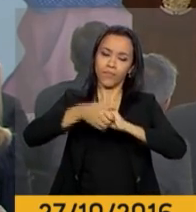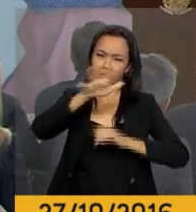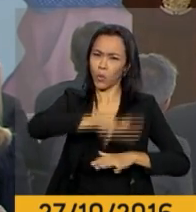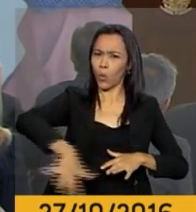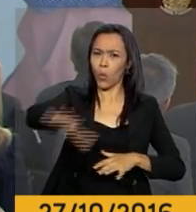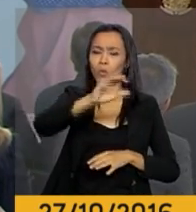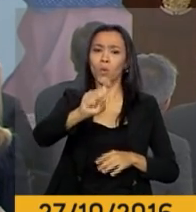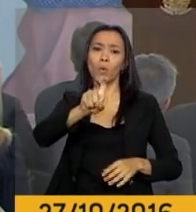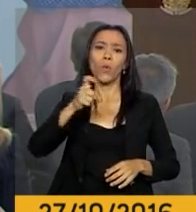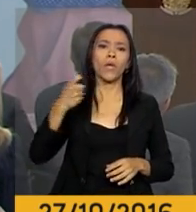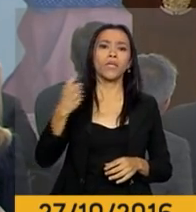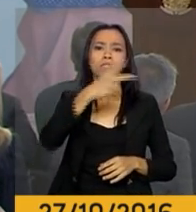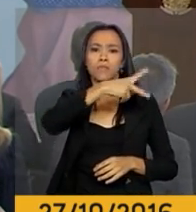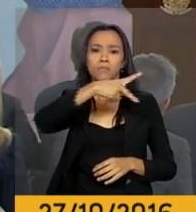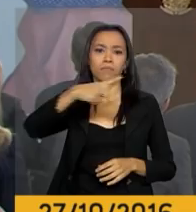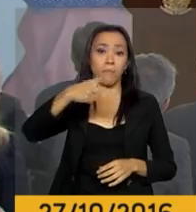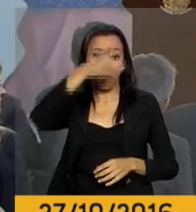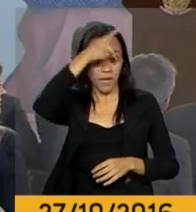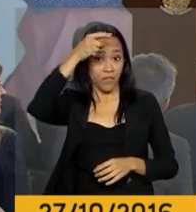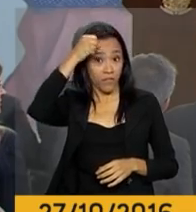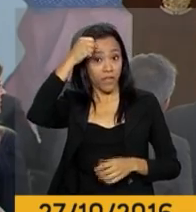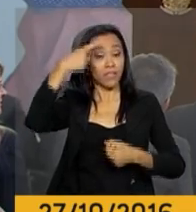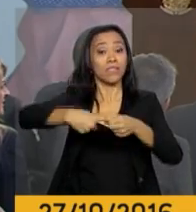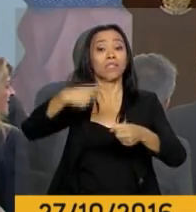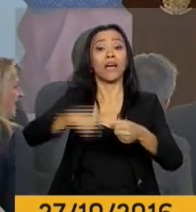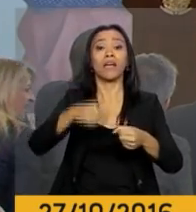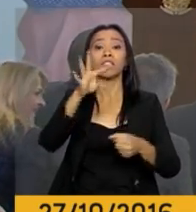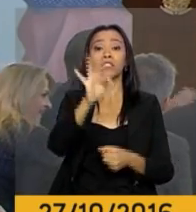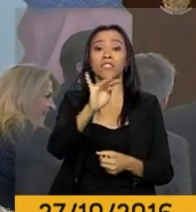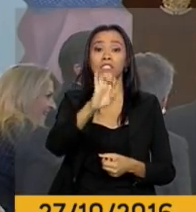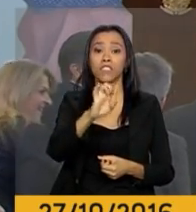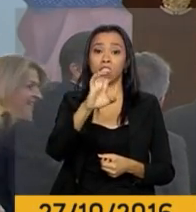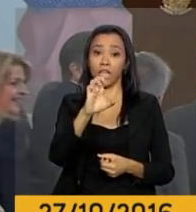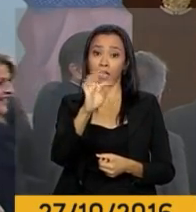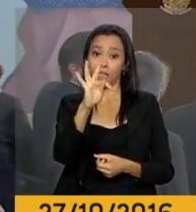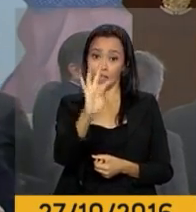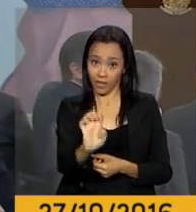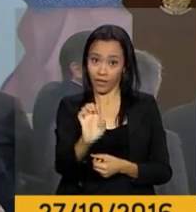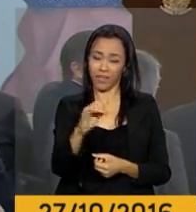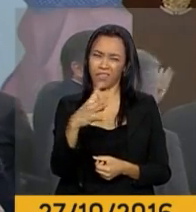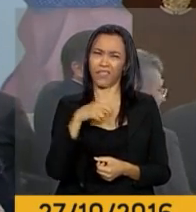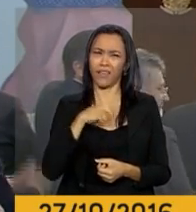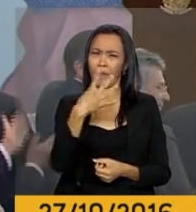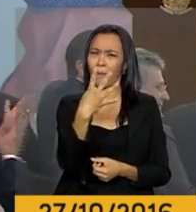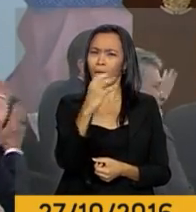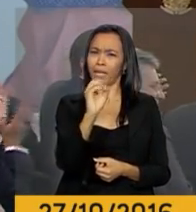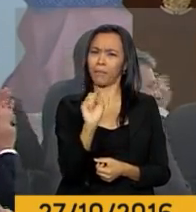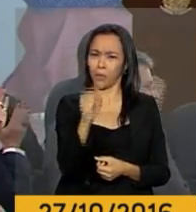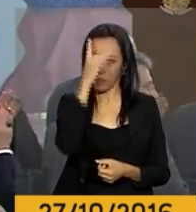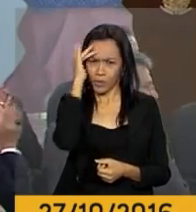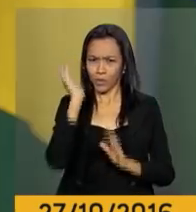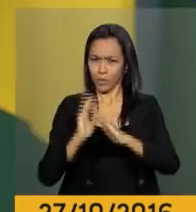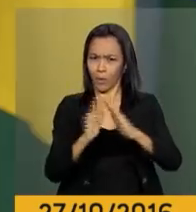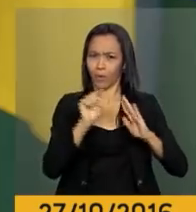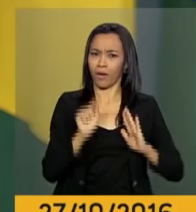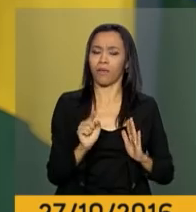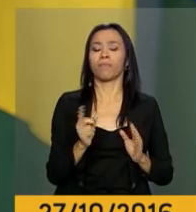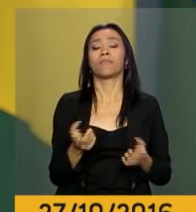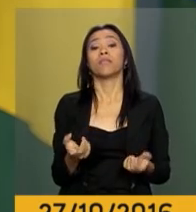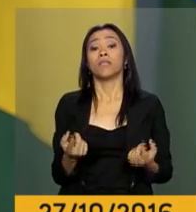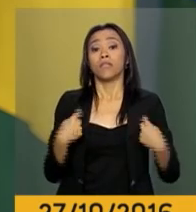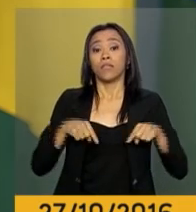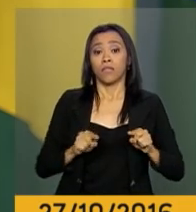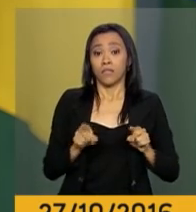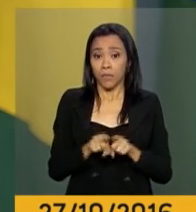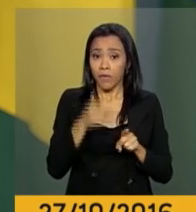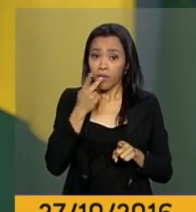Cumprimentar o ex-prefeito de Tietê, que é da minha cidade, Manuel Davi, está aqui, a cidade de 40 mil habitantes. Mas dizer aos